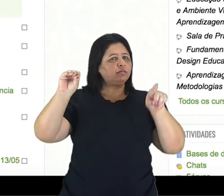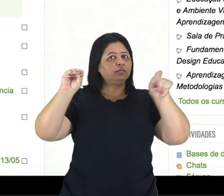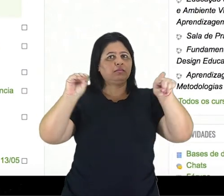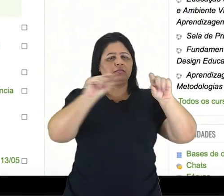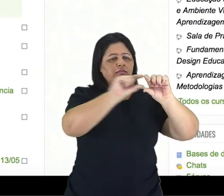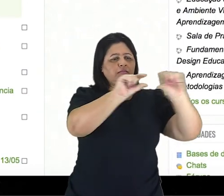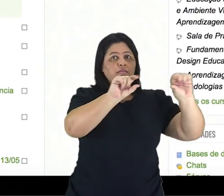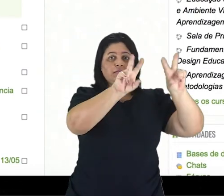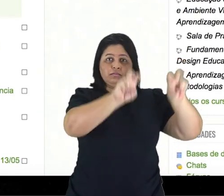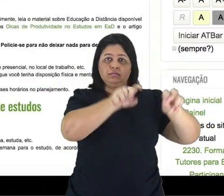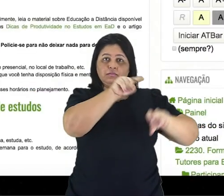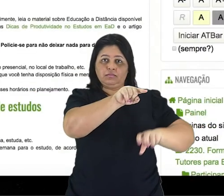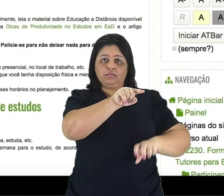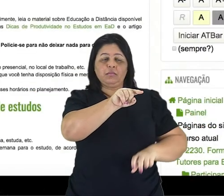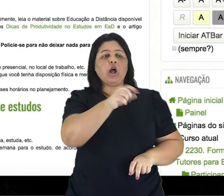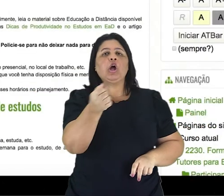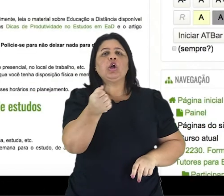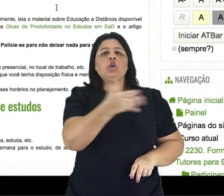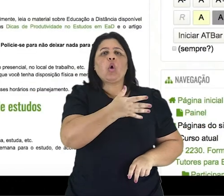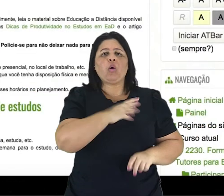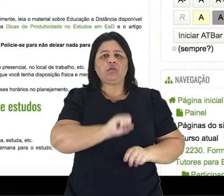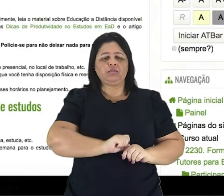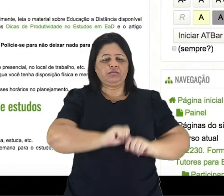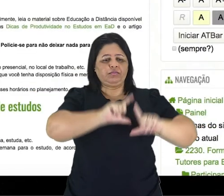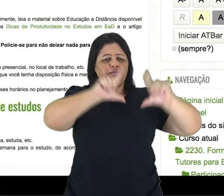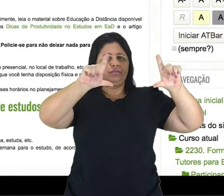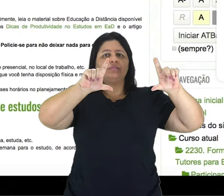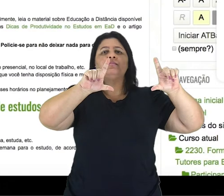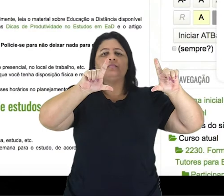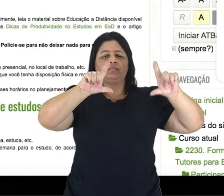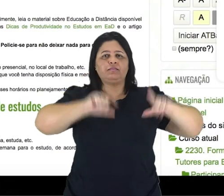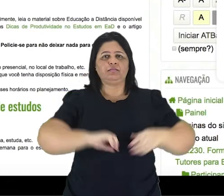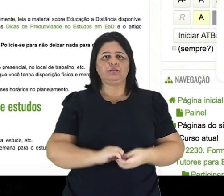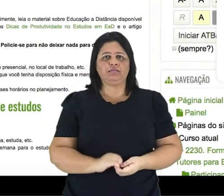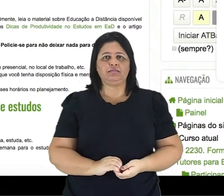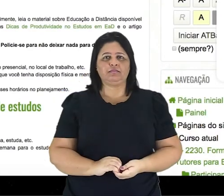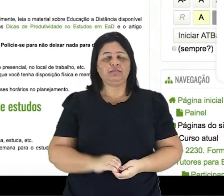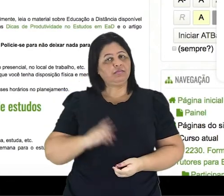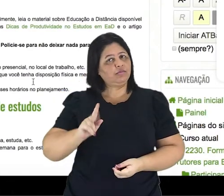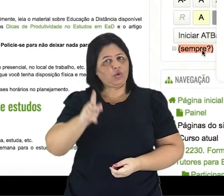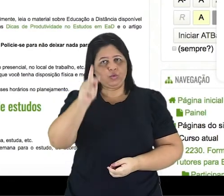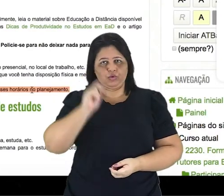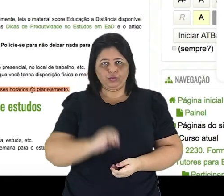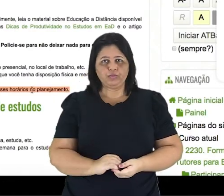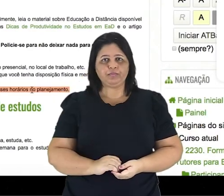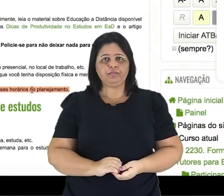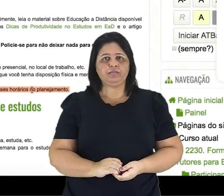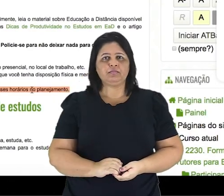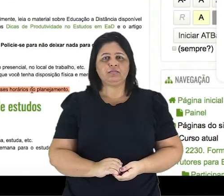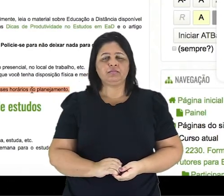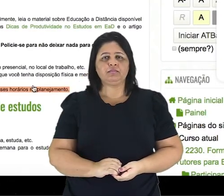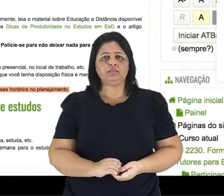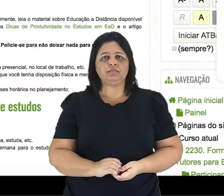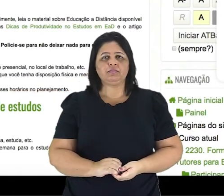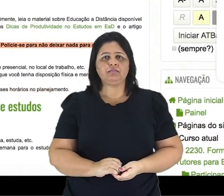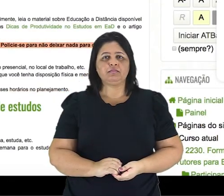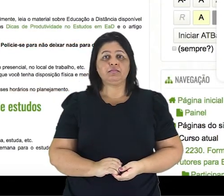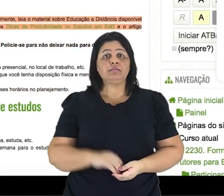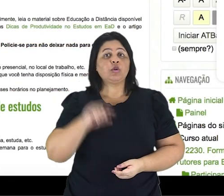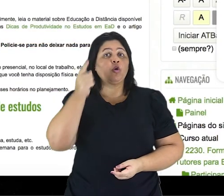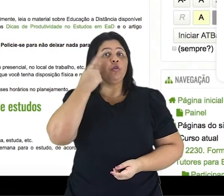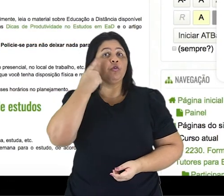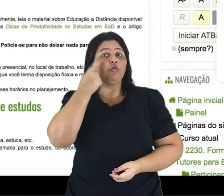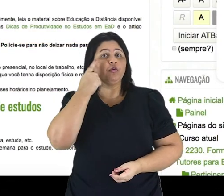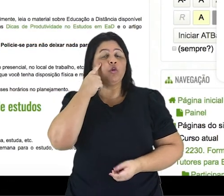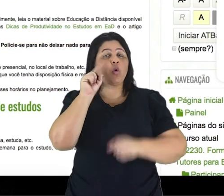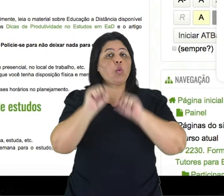desabilitar e clicar no link normalmente e vir aqui habilitar de novo e continuar.